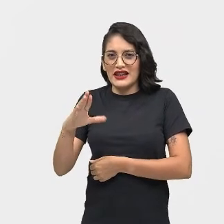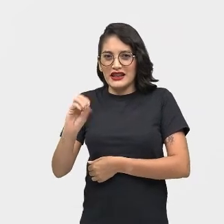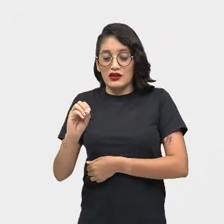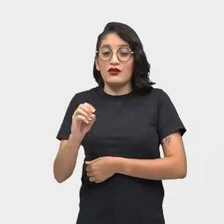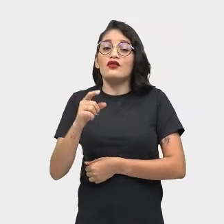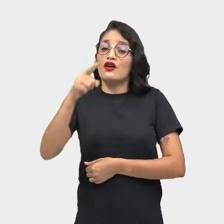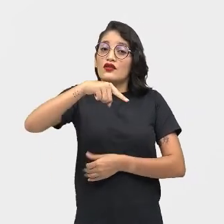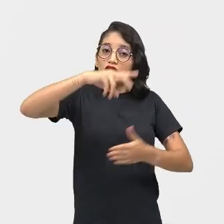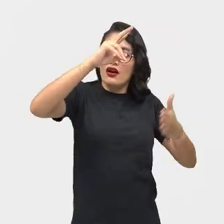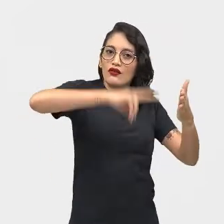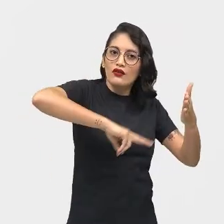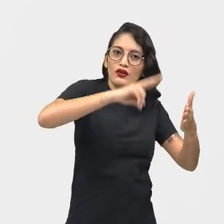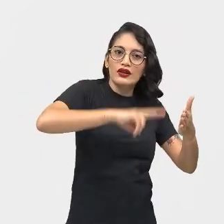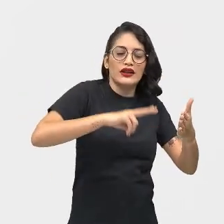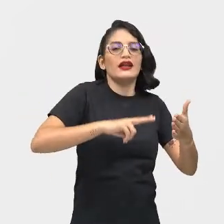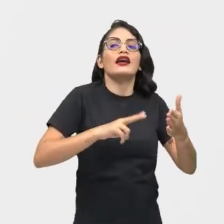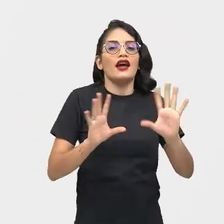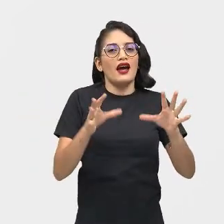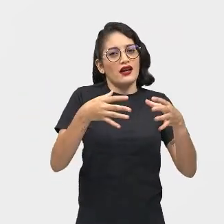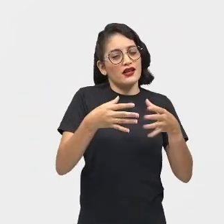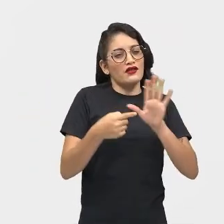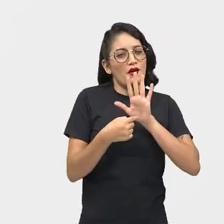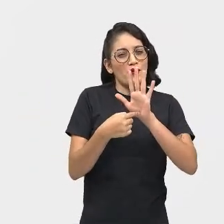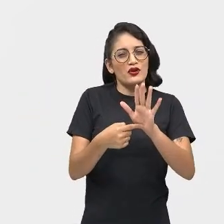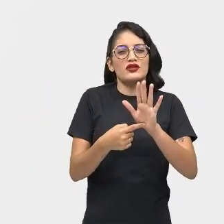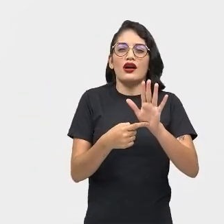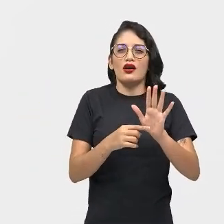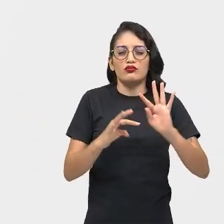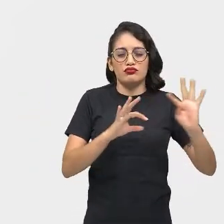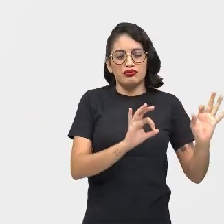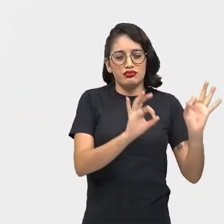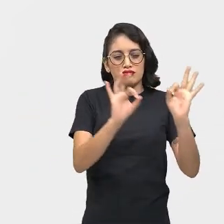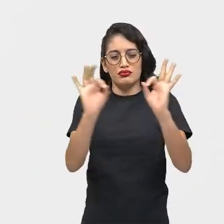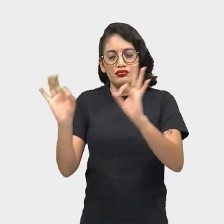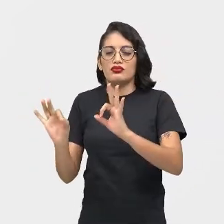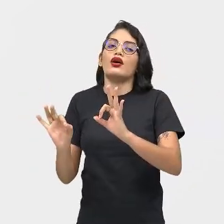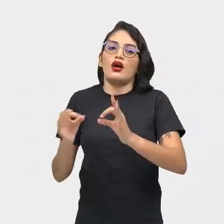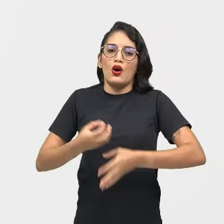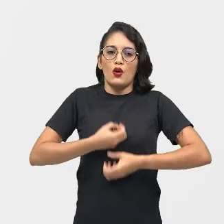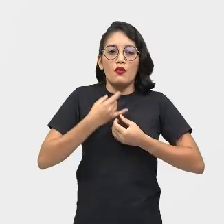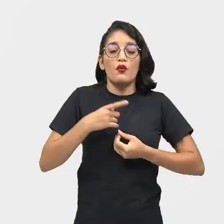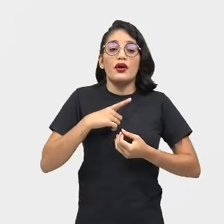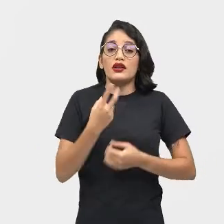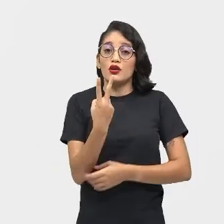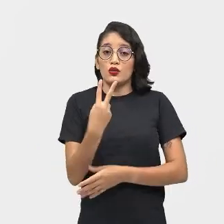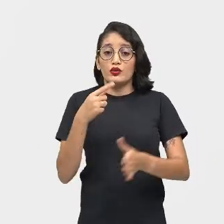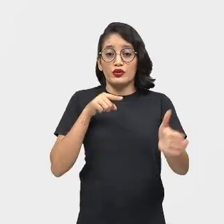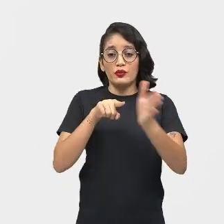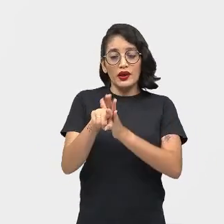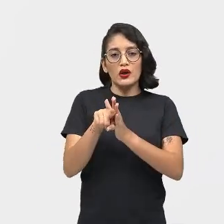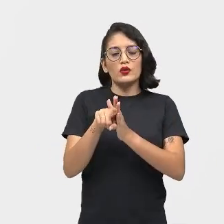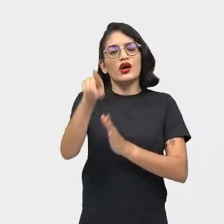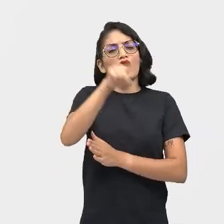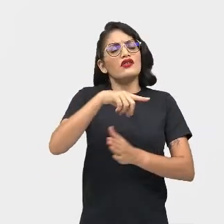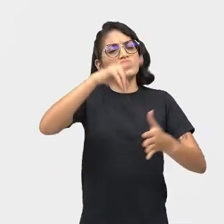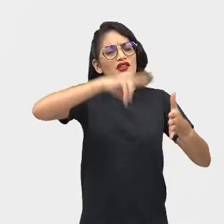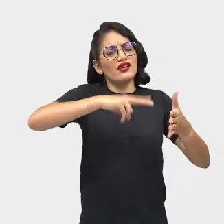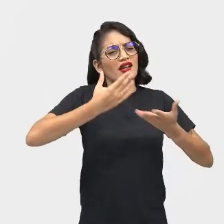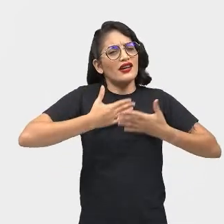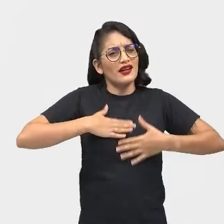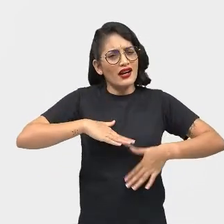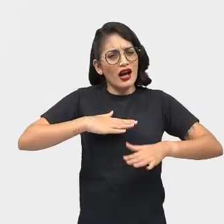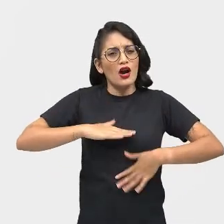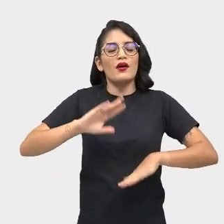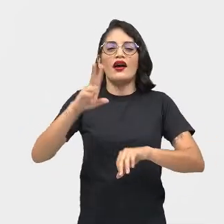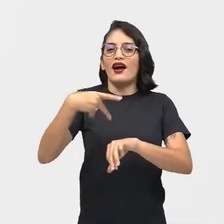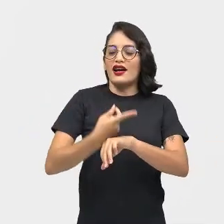bom? Nossa equipe técnica vai apresentar todo o poema e nós temos duas alternativas, como você está vendo. Você vai ler com bastante calma